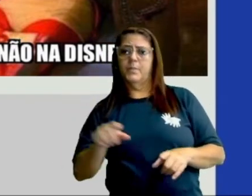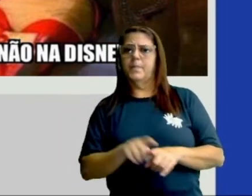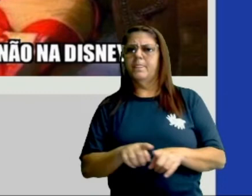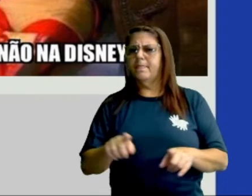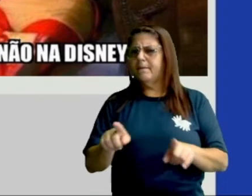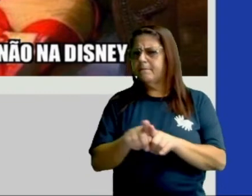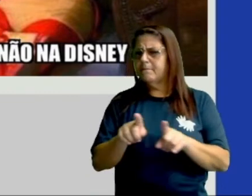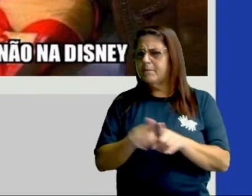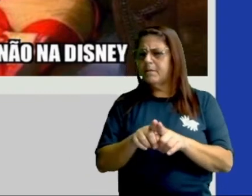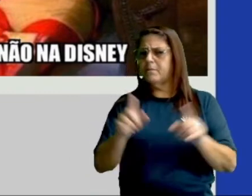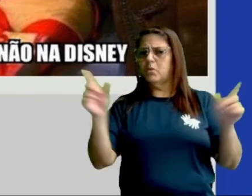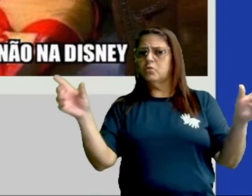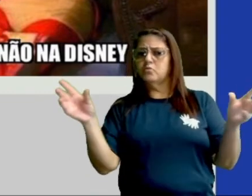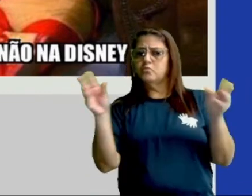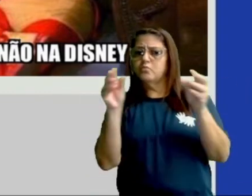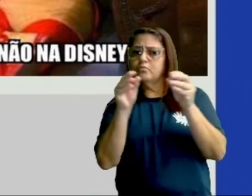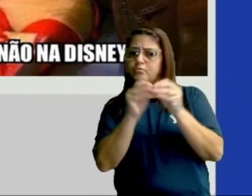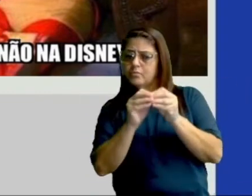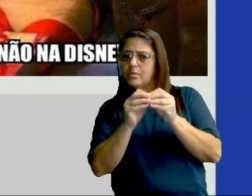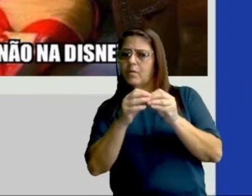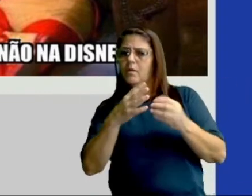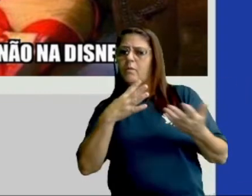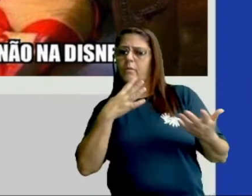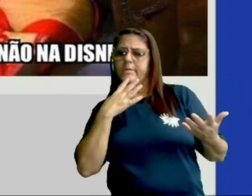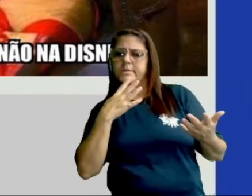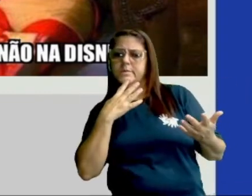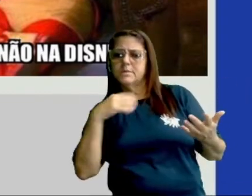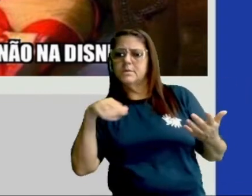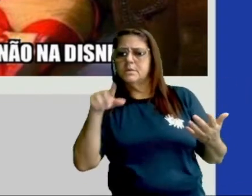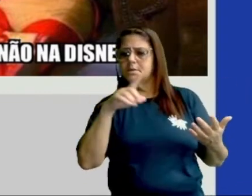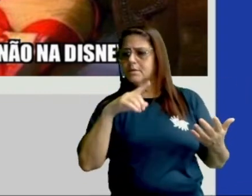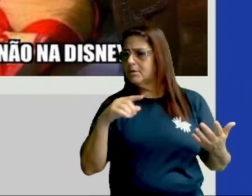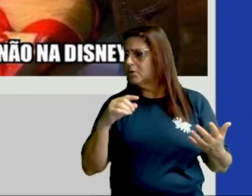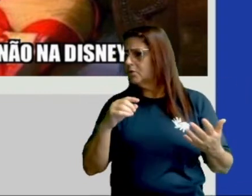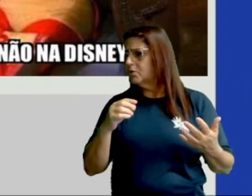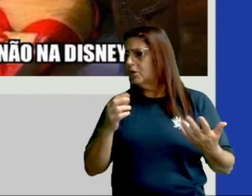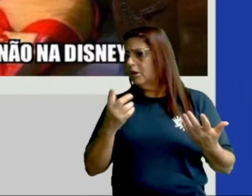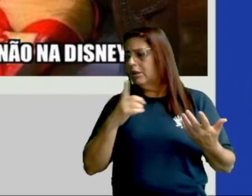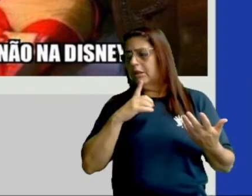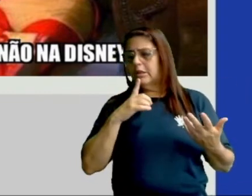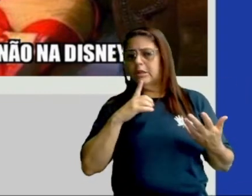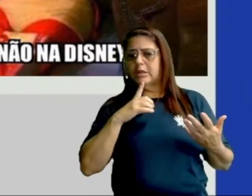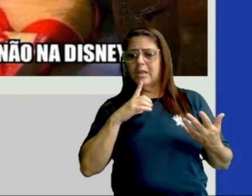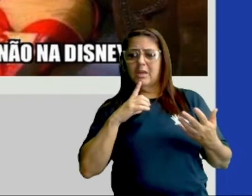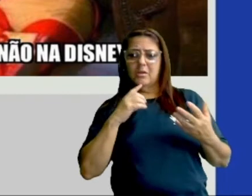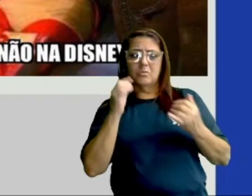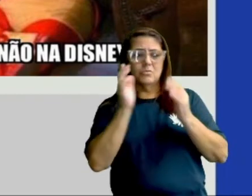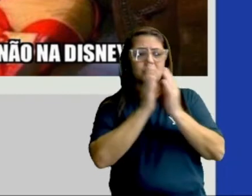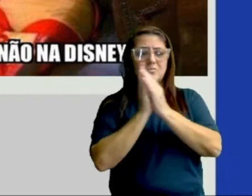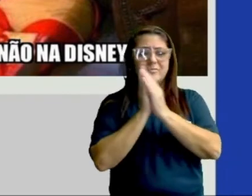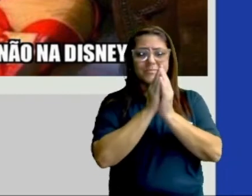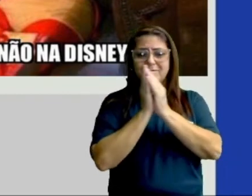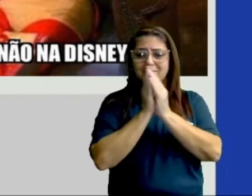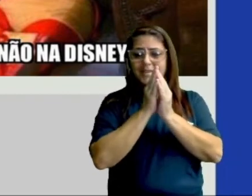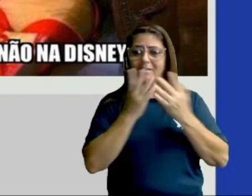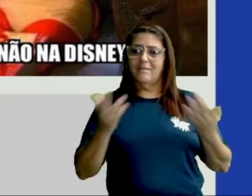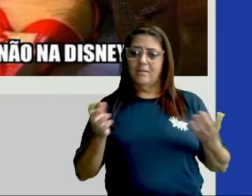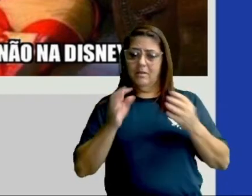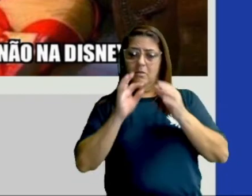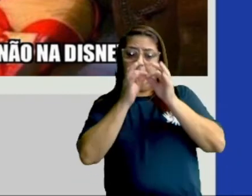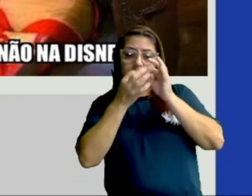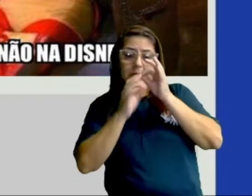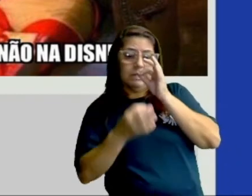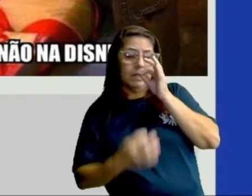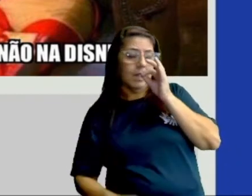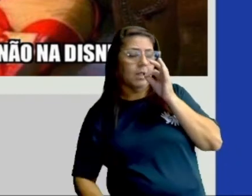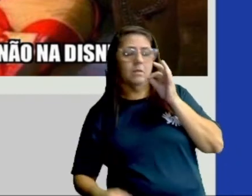o quê? Abreviaturas. Os conhecidos aí emotions, temos também os textos que não são longos, porque aí